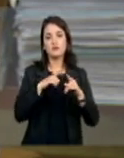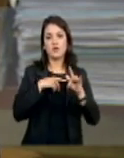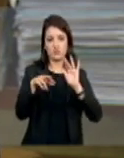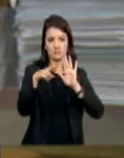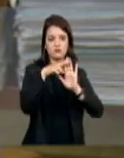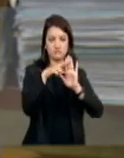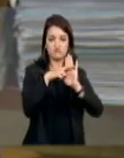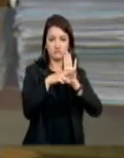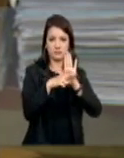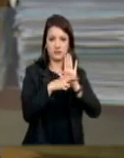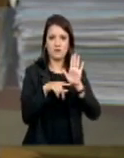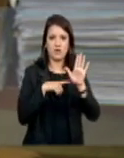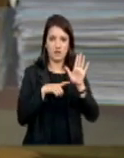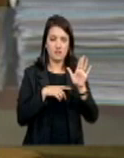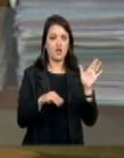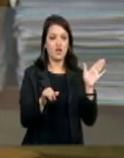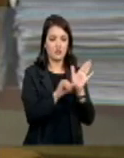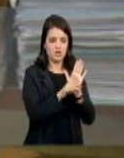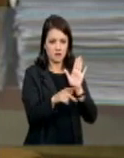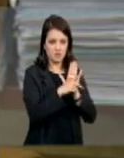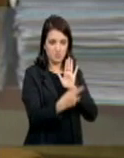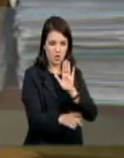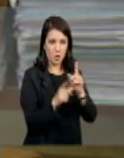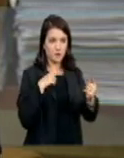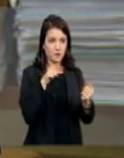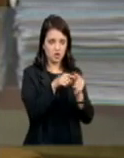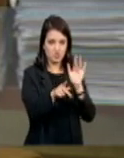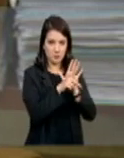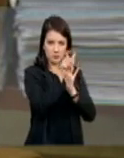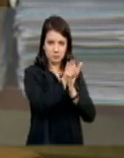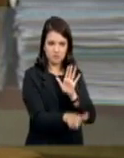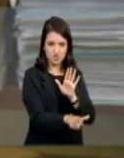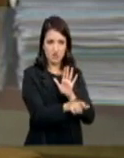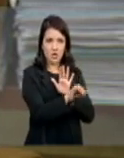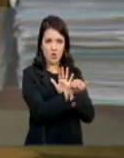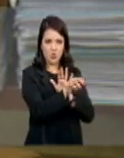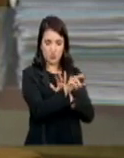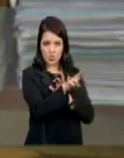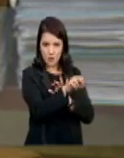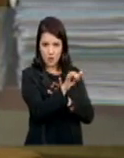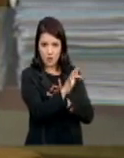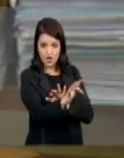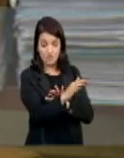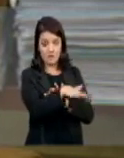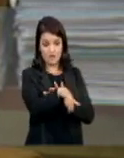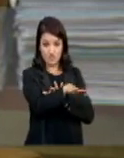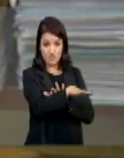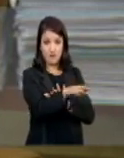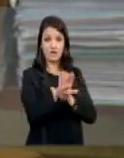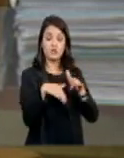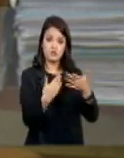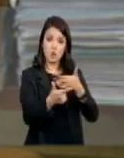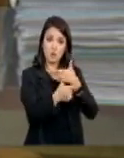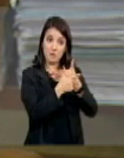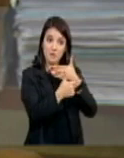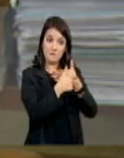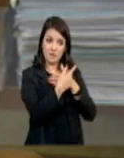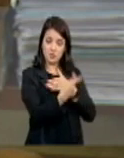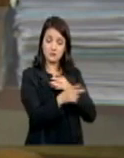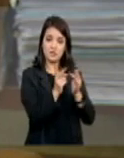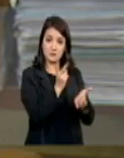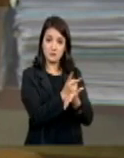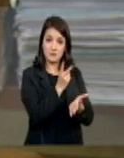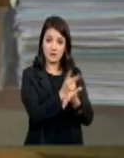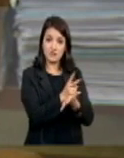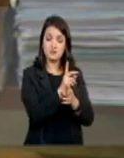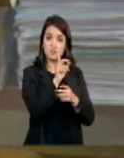identidade de finalidade próprias afirma que o papel institucional da uff unidade de três